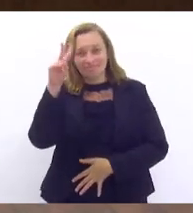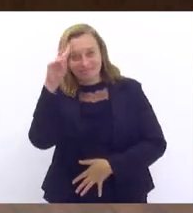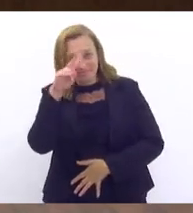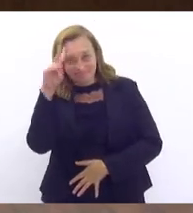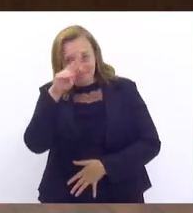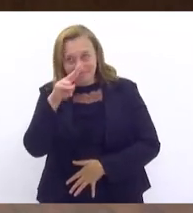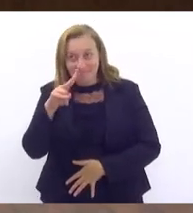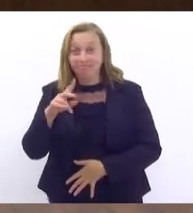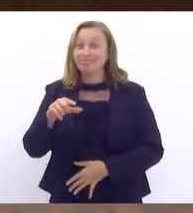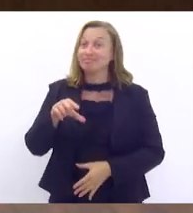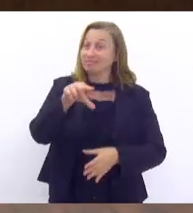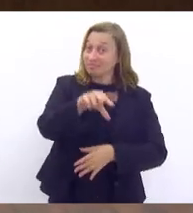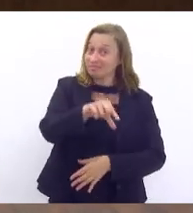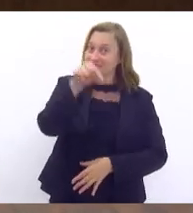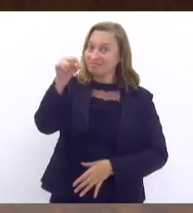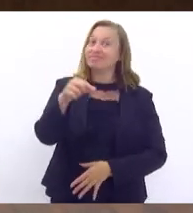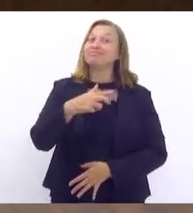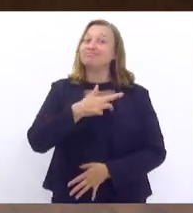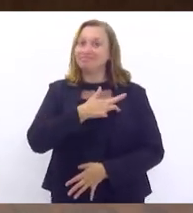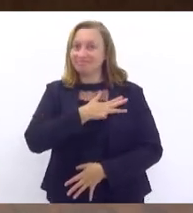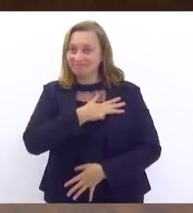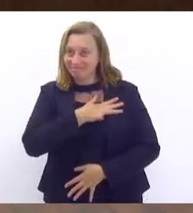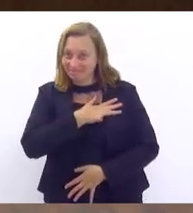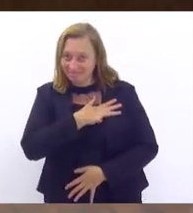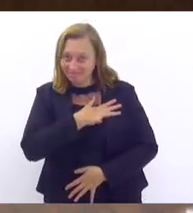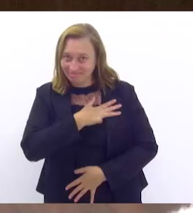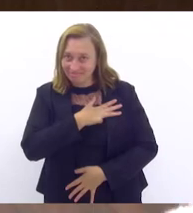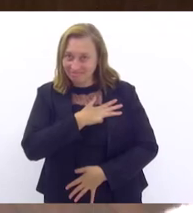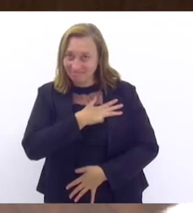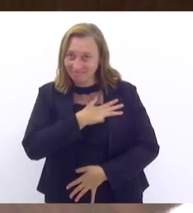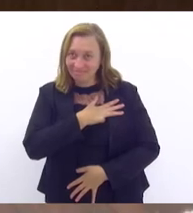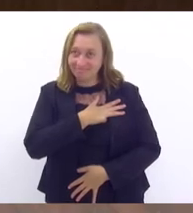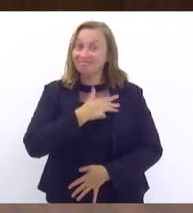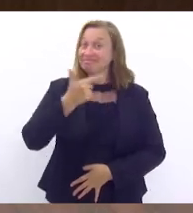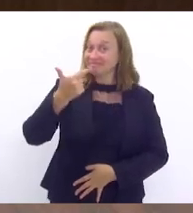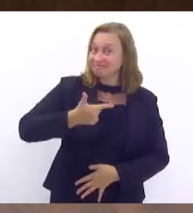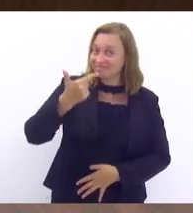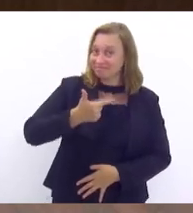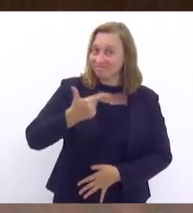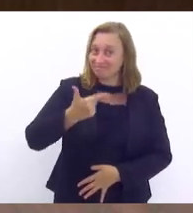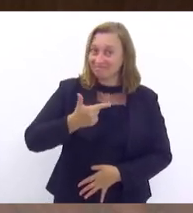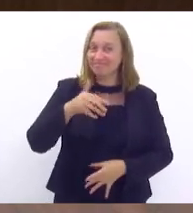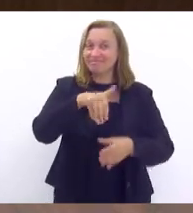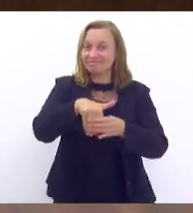que elegemos um presidente da República em segundo turno,